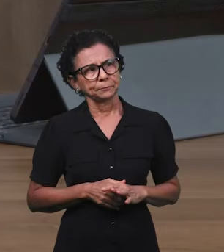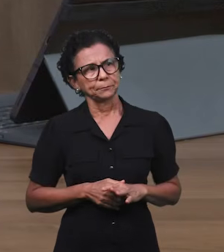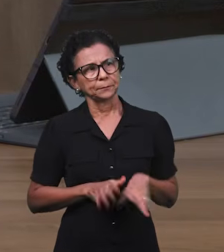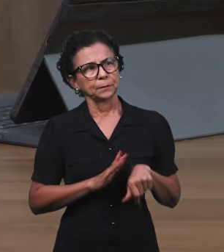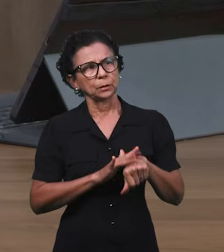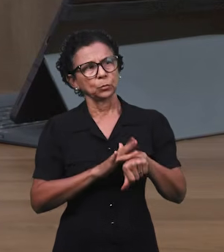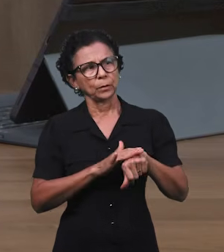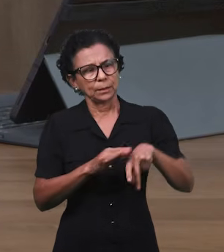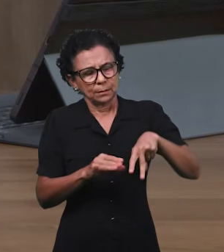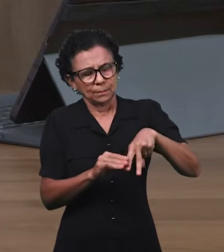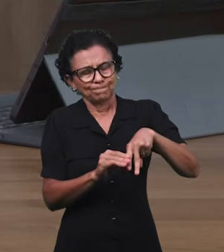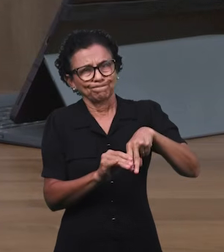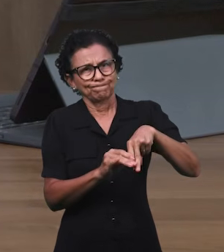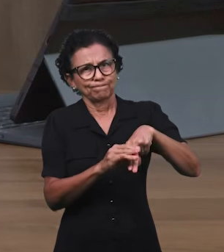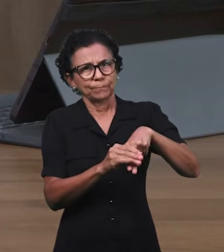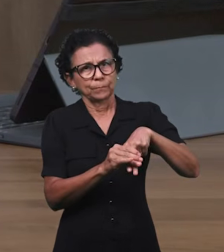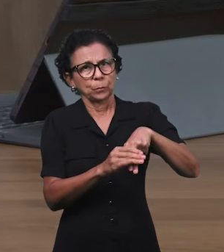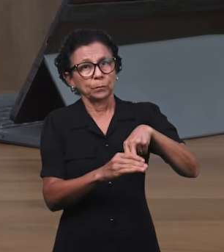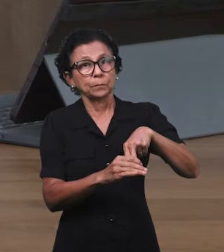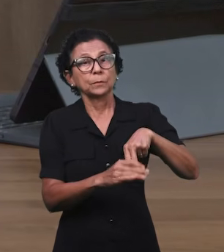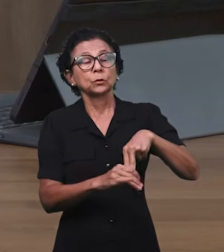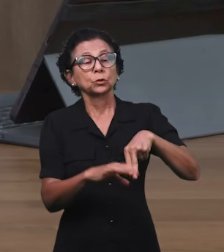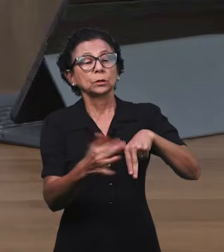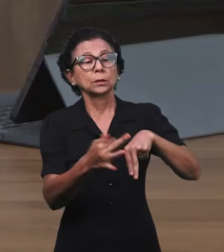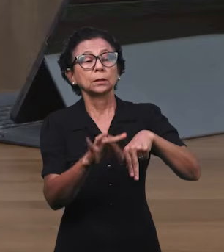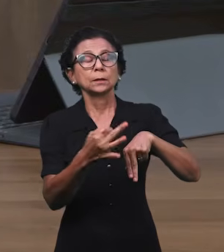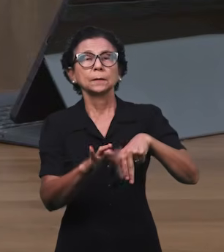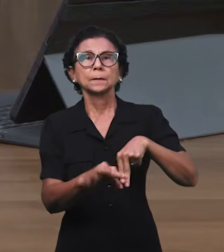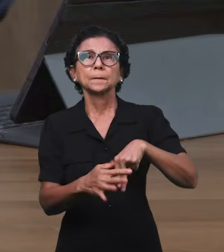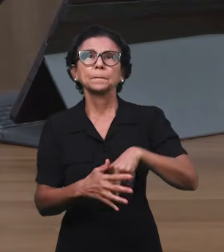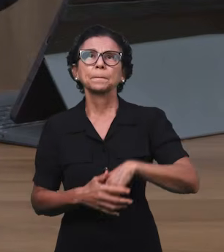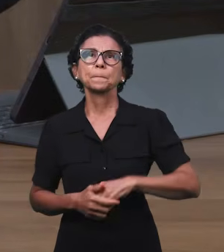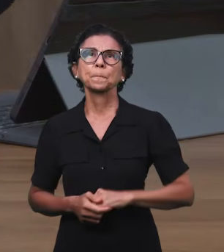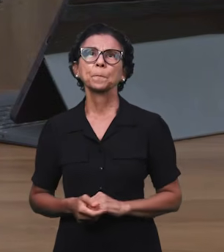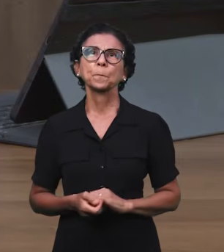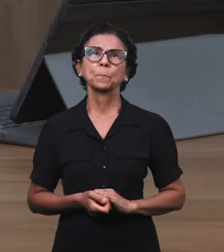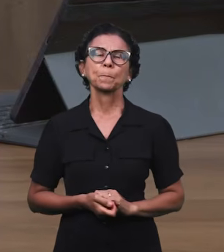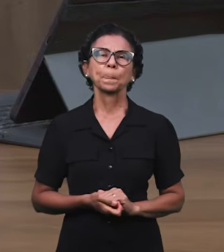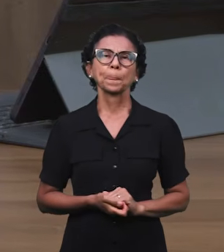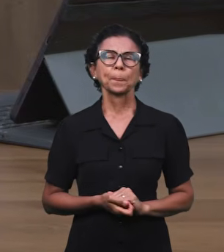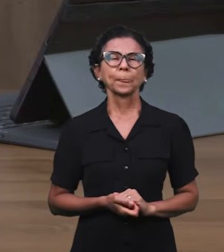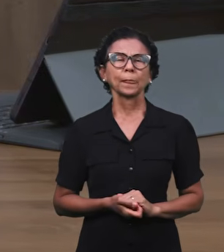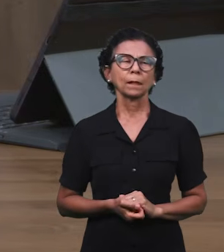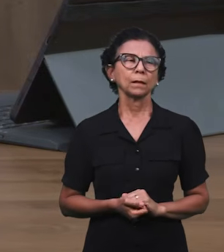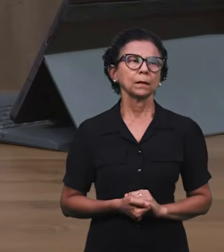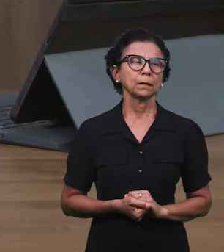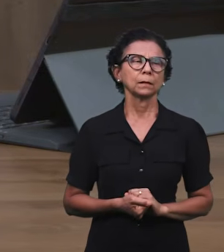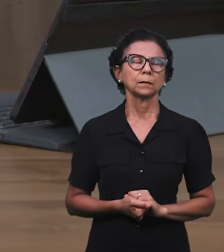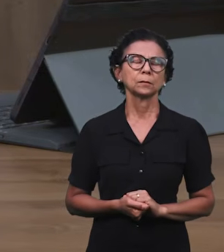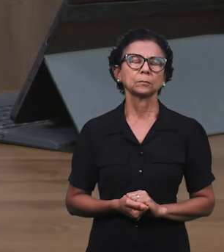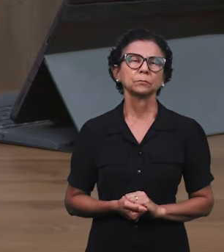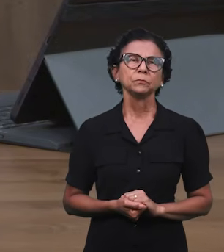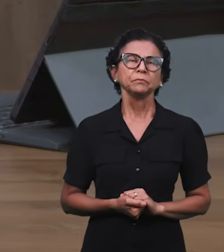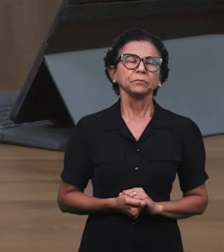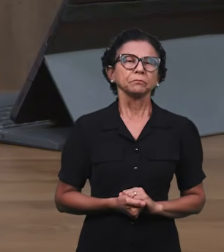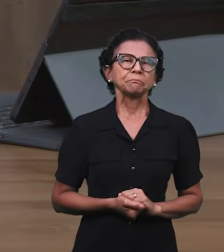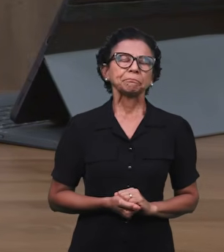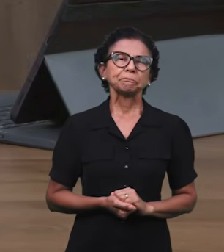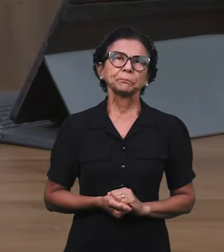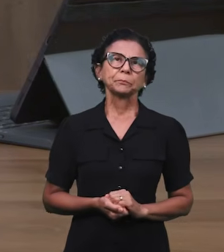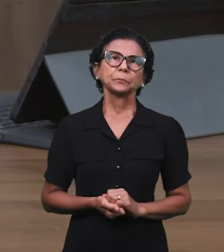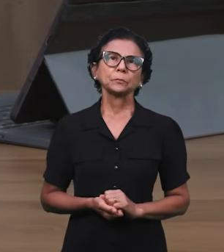fibromialgia e que você, em alguns momentos, pode se dirigir para a câmera e falar